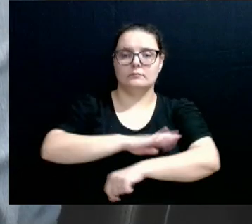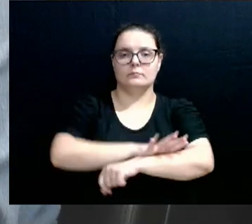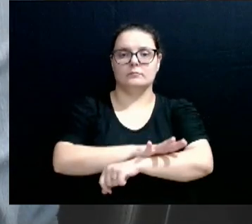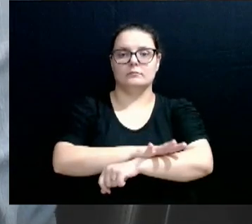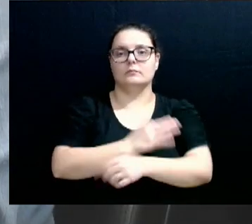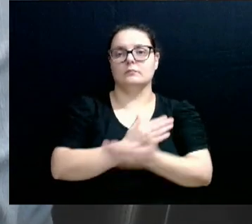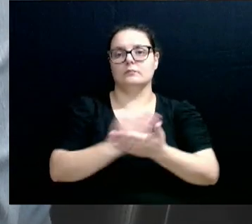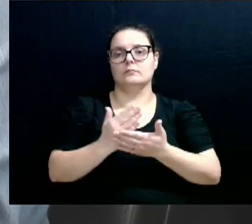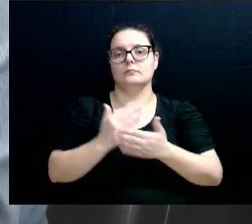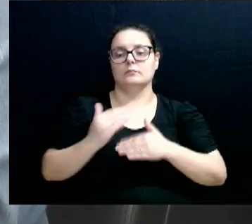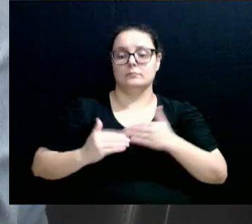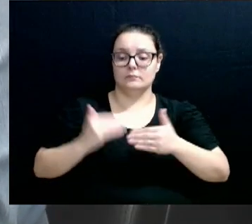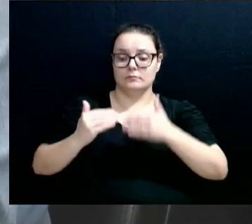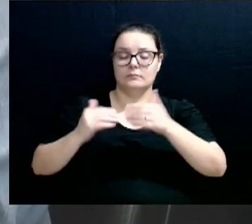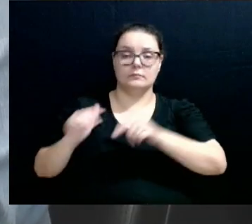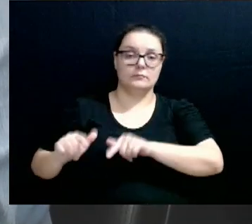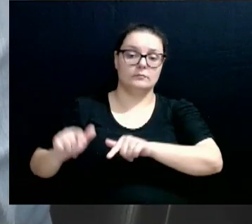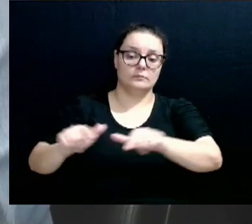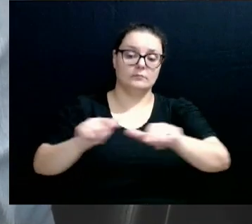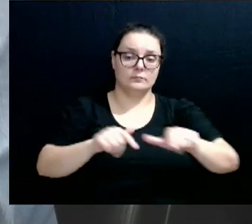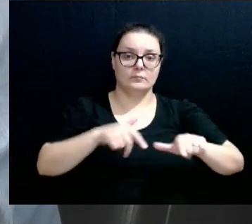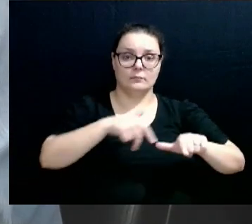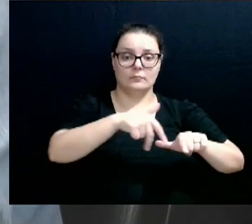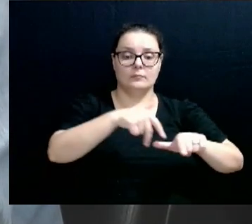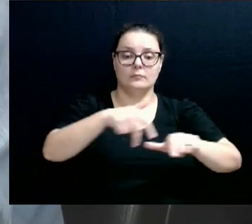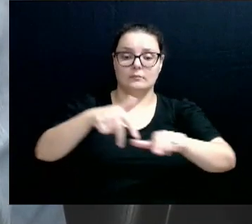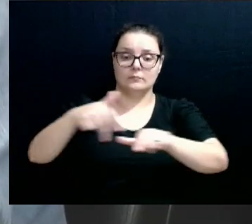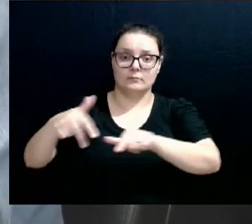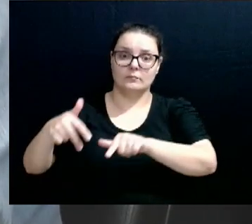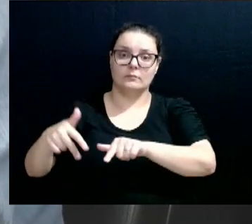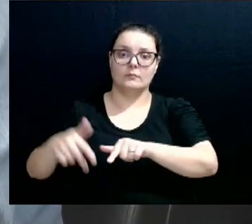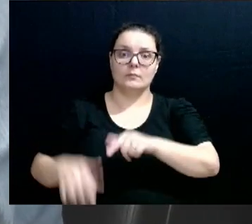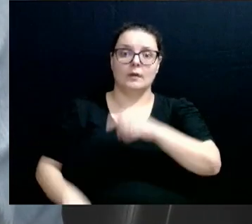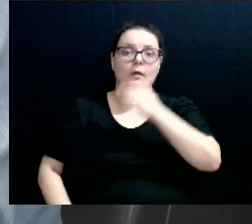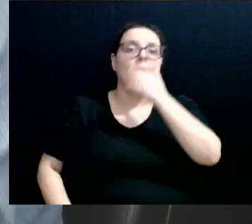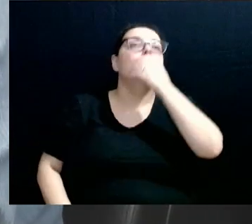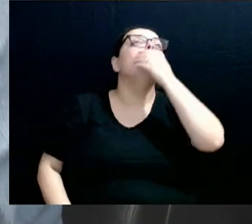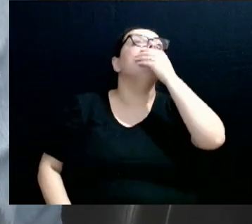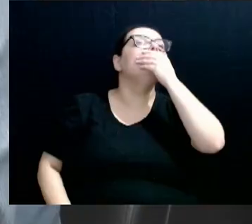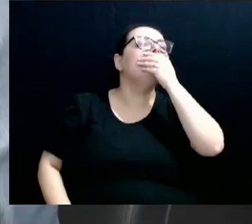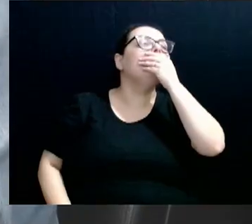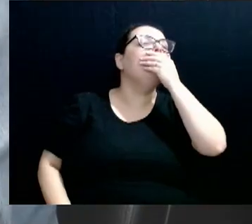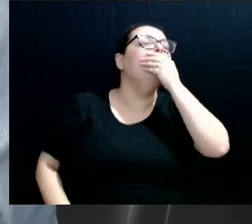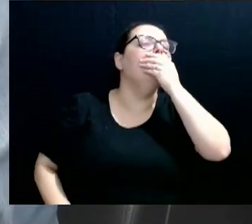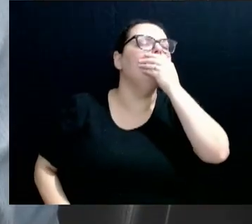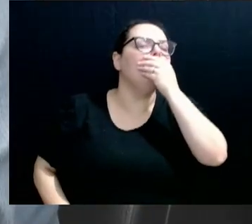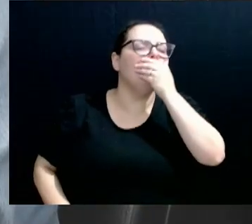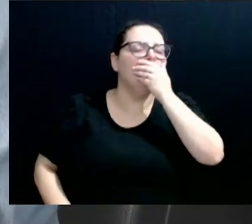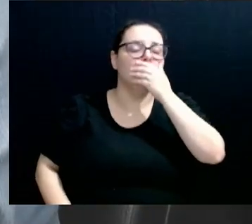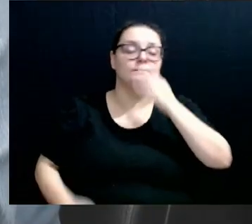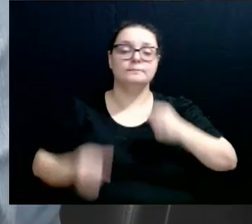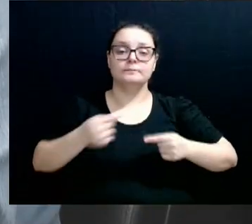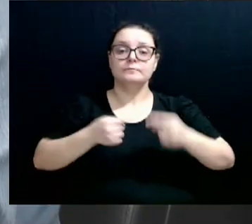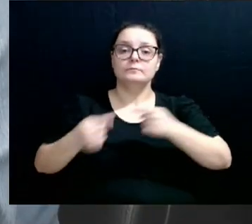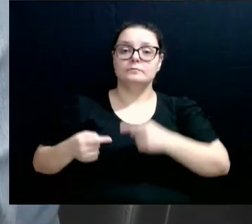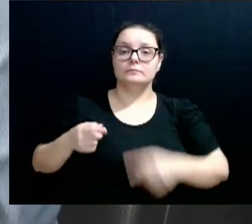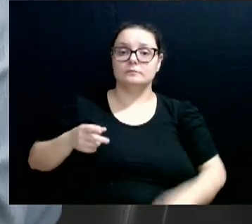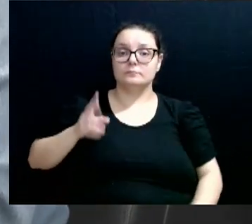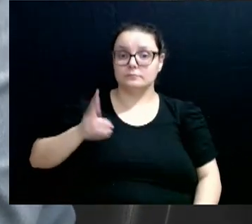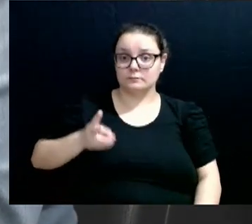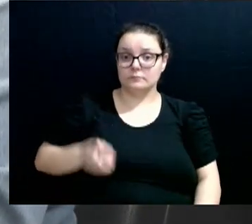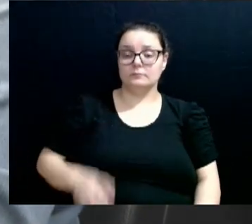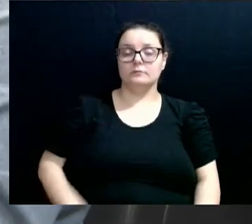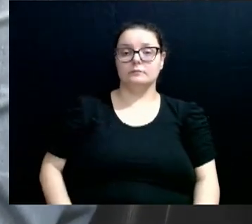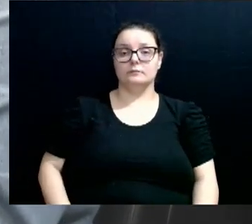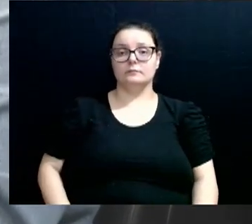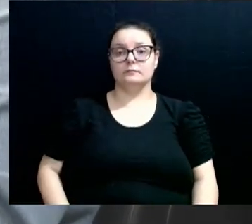espaços de atuação e discutir concretamente essa questão de como